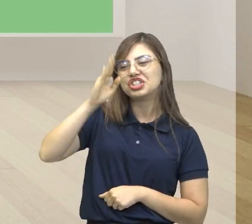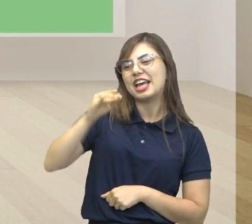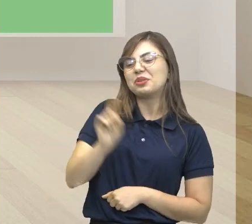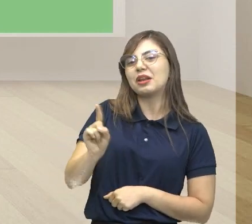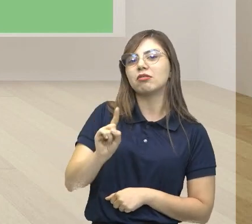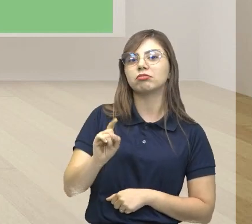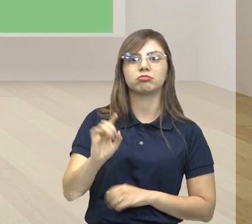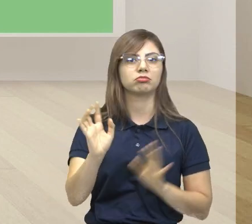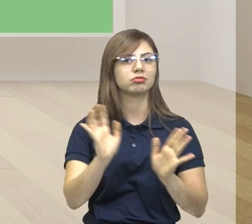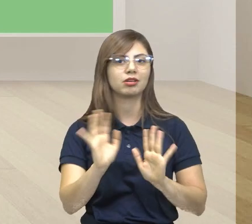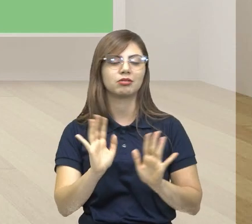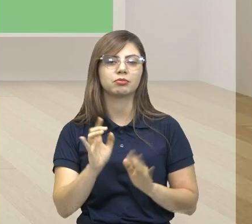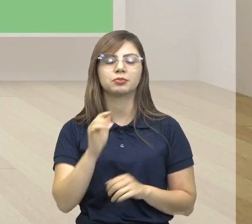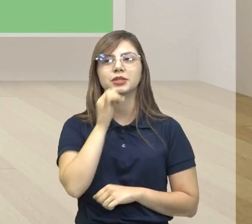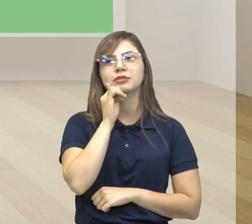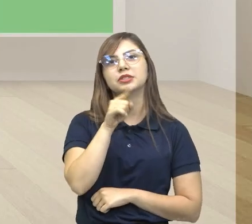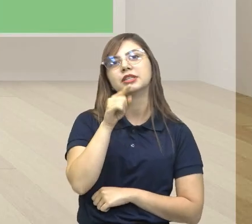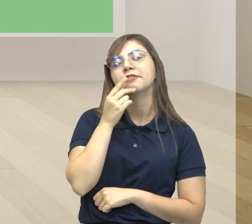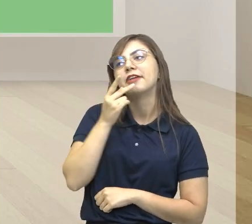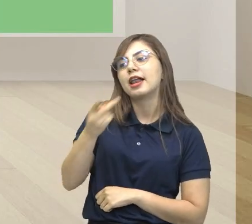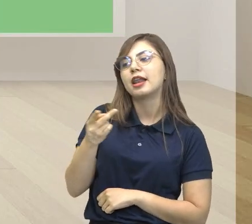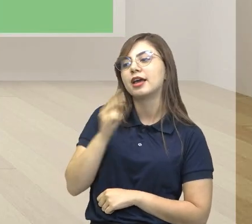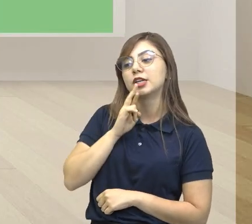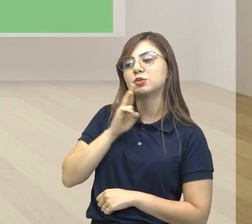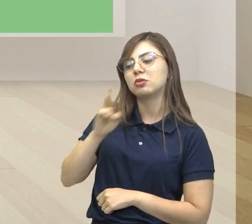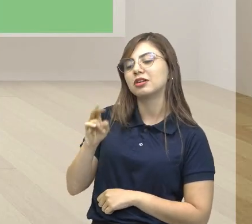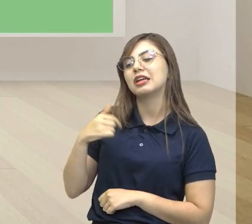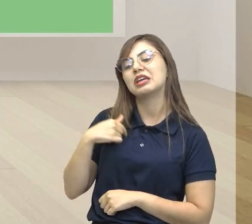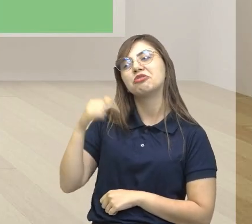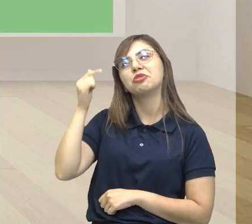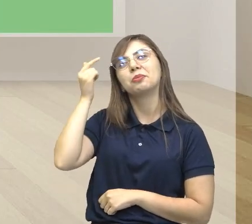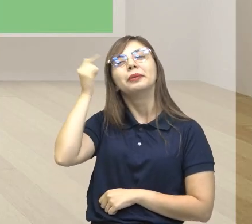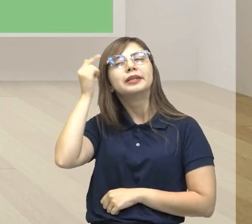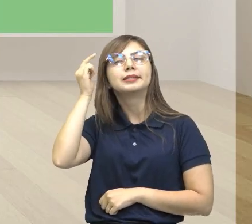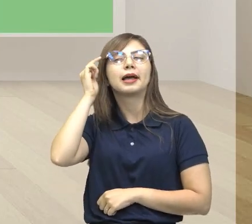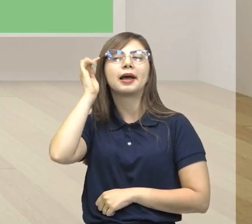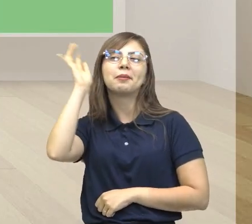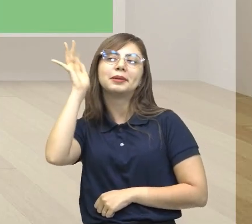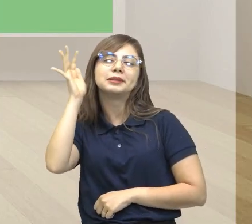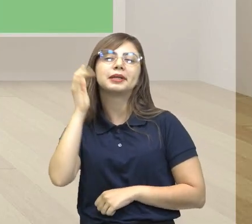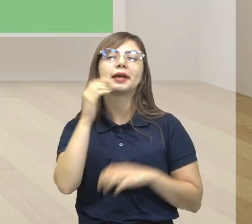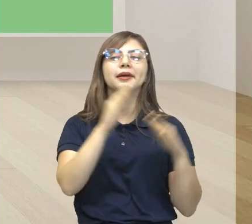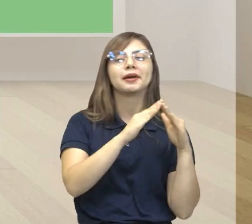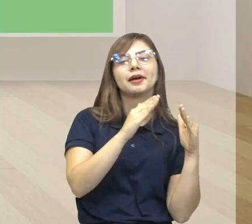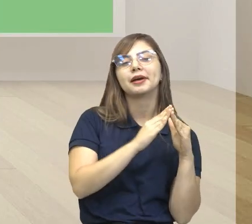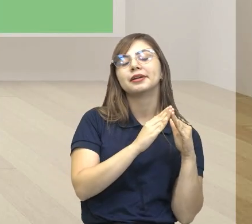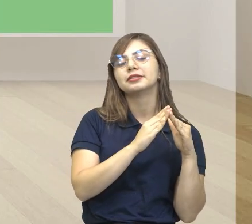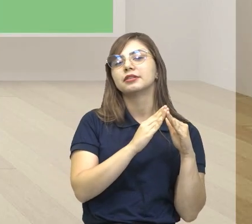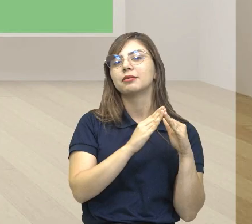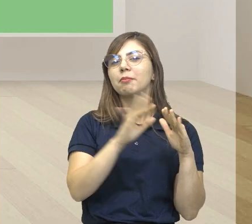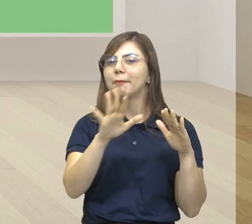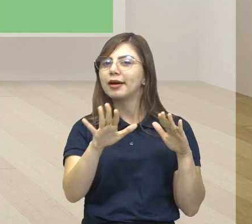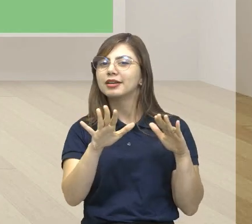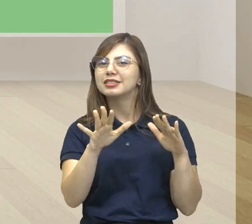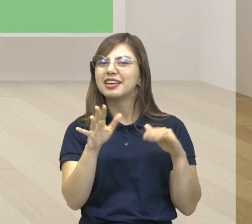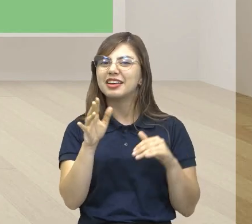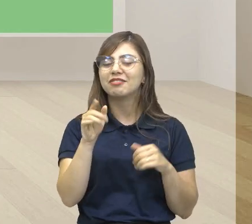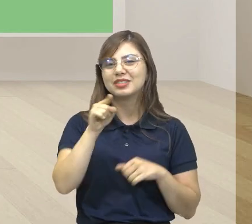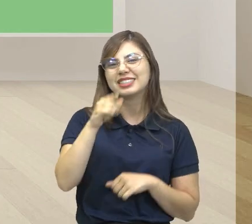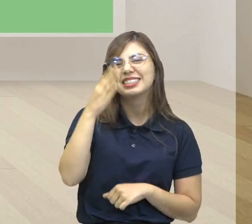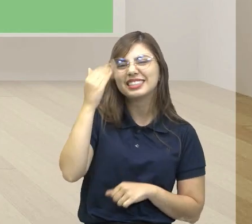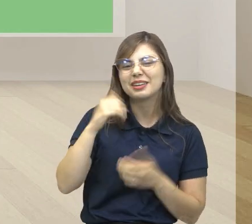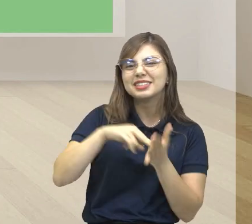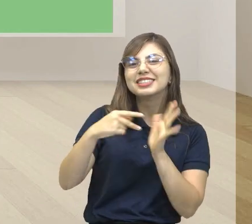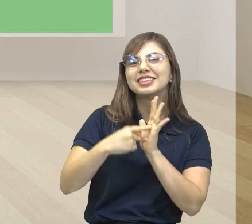ser um talvez, eu vou pensar. Nós todos sabemos que isso é um não, mas para a pessoa que está nos ouvindo, né, o nosso interlocutor